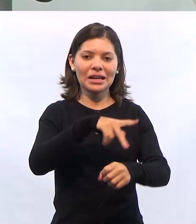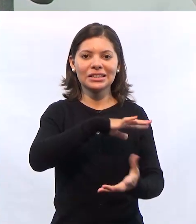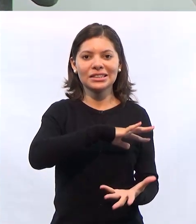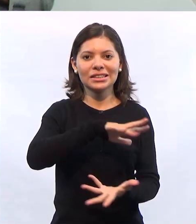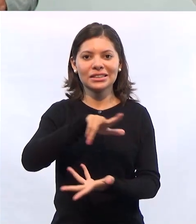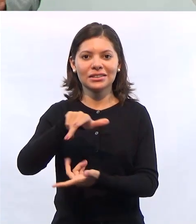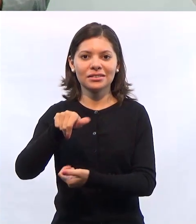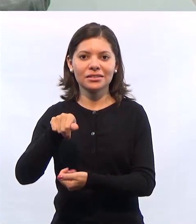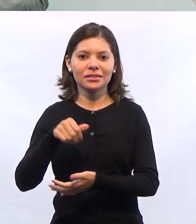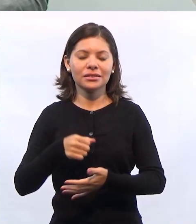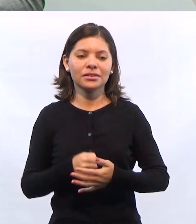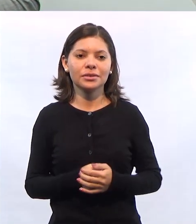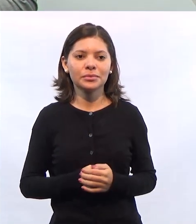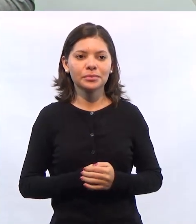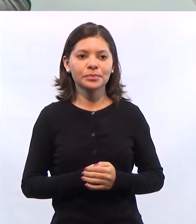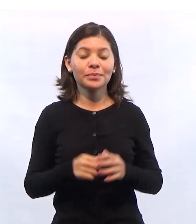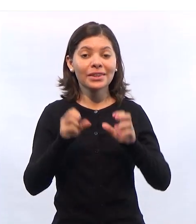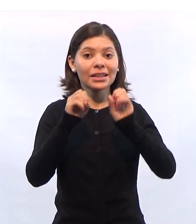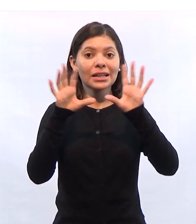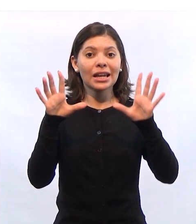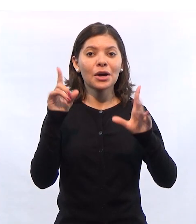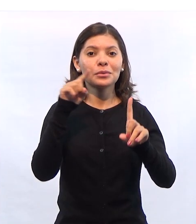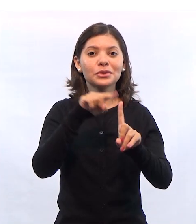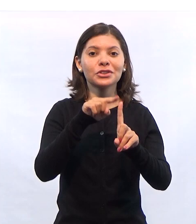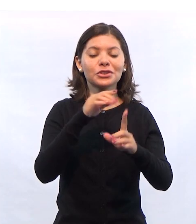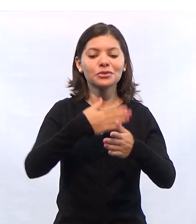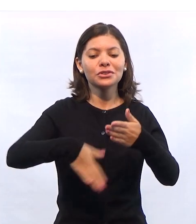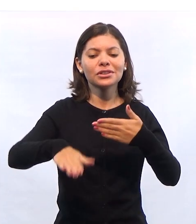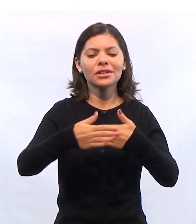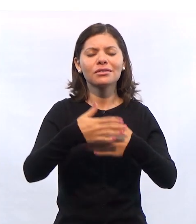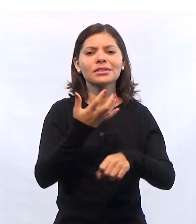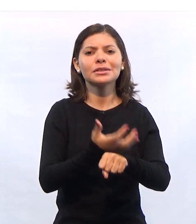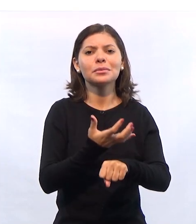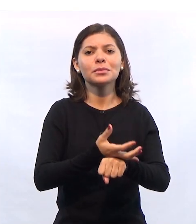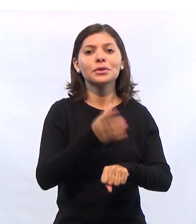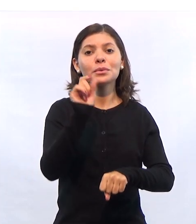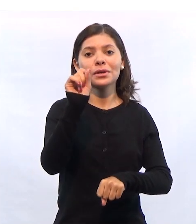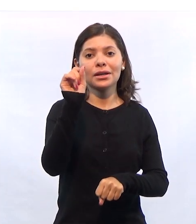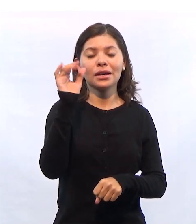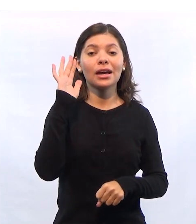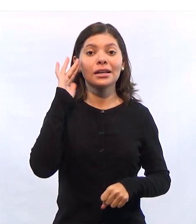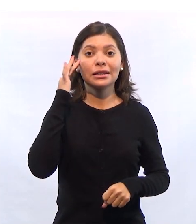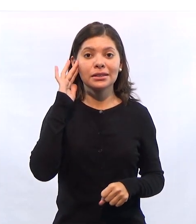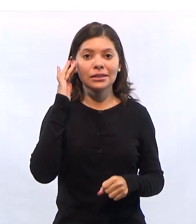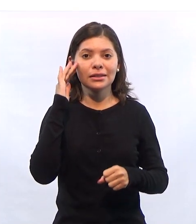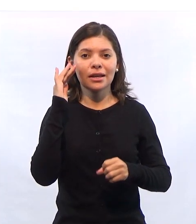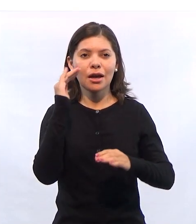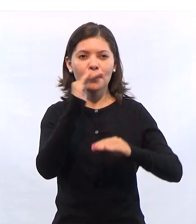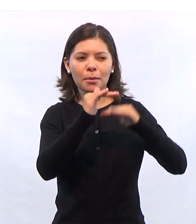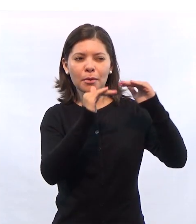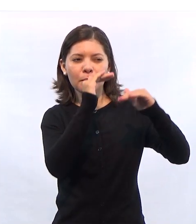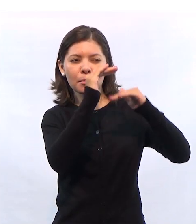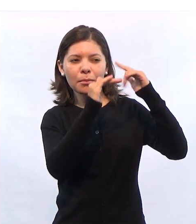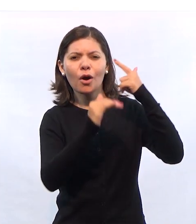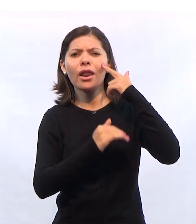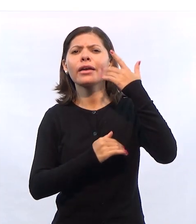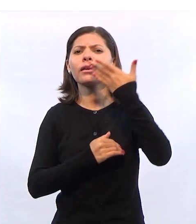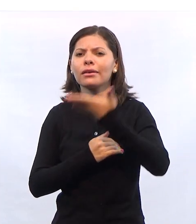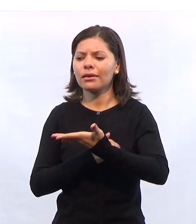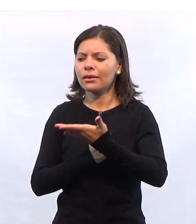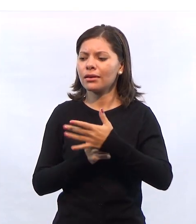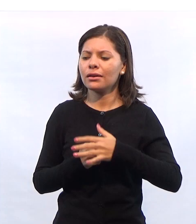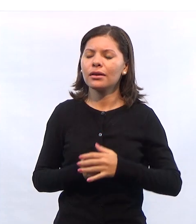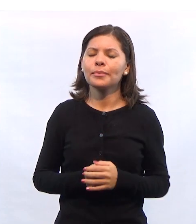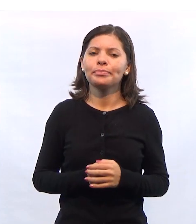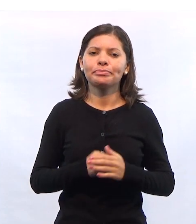nosso país e no mundo tá E aí é claro Qual o objetivo geral da disciplina compreender a evolução olha aqui